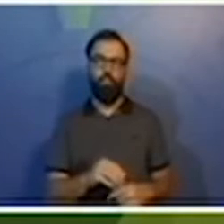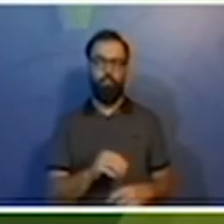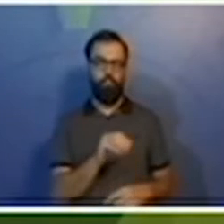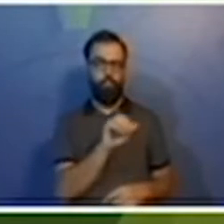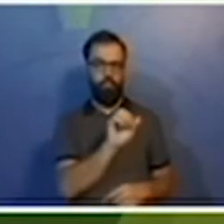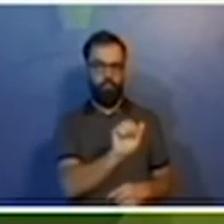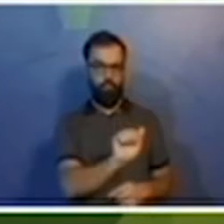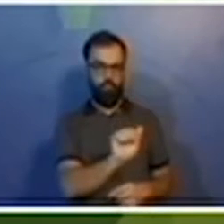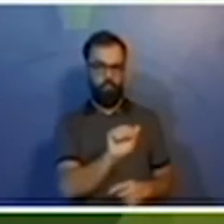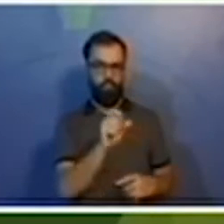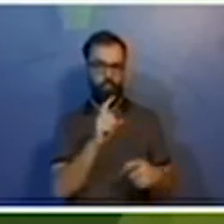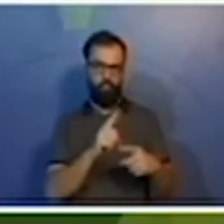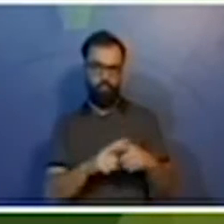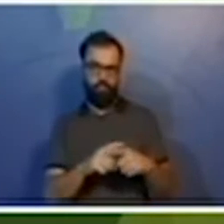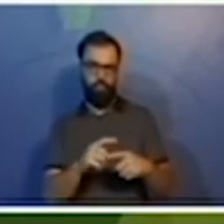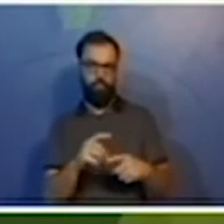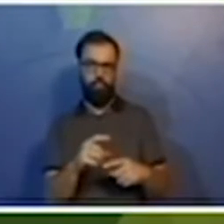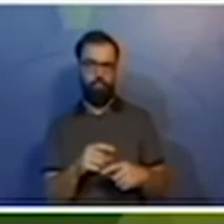ângulo A.